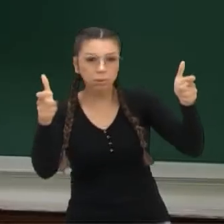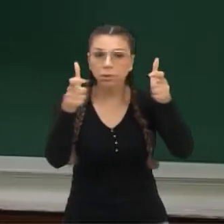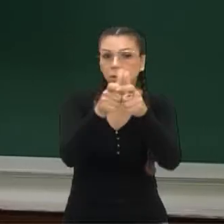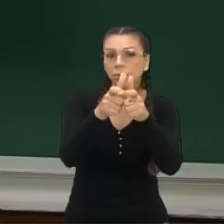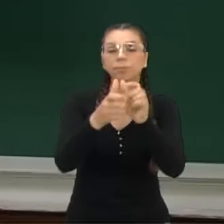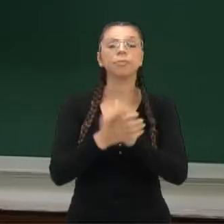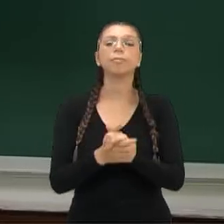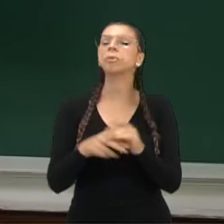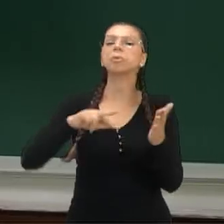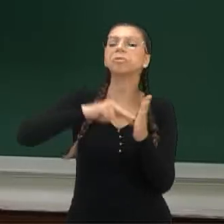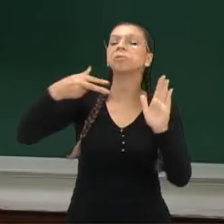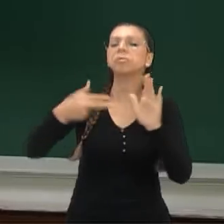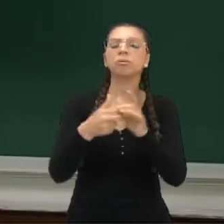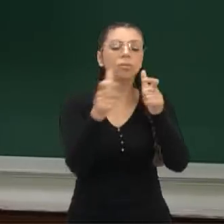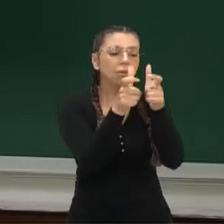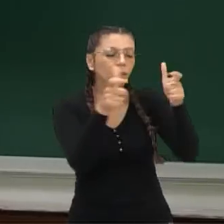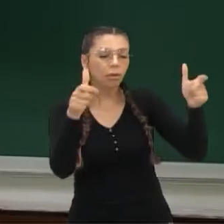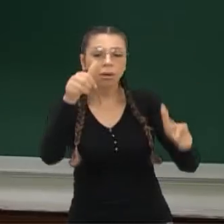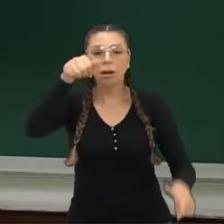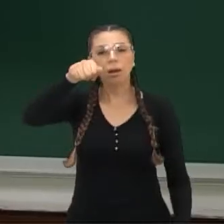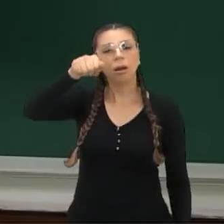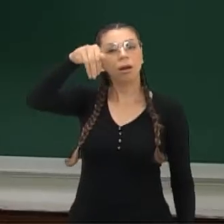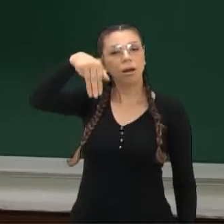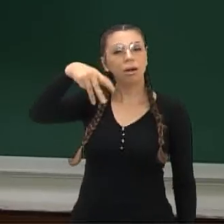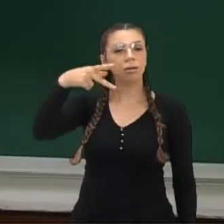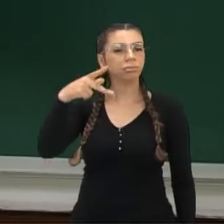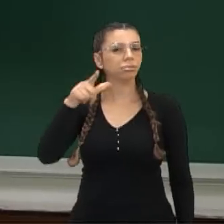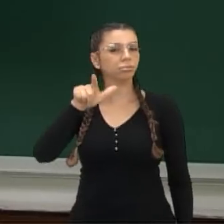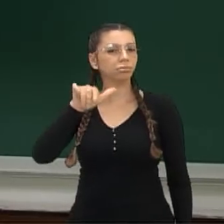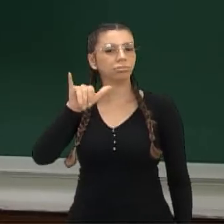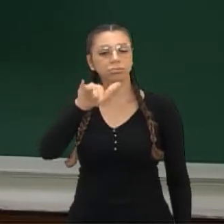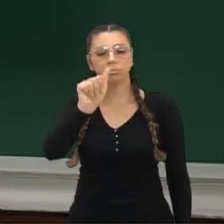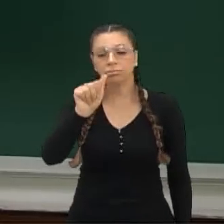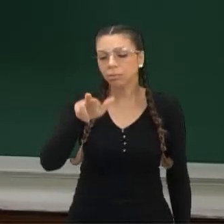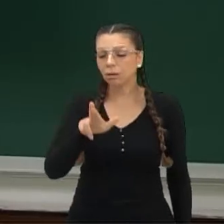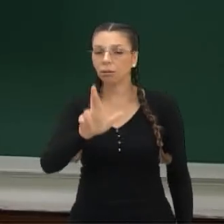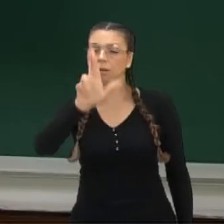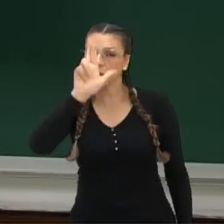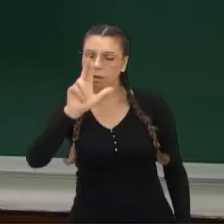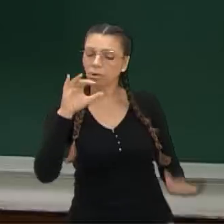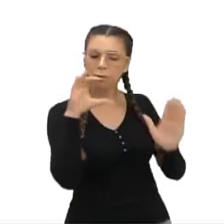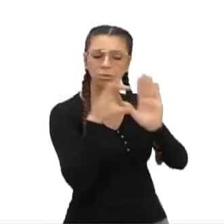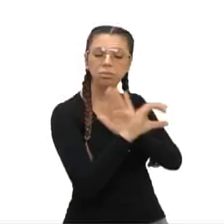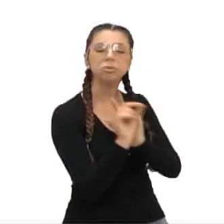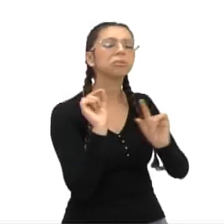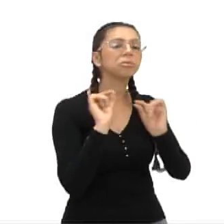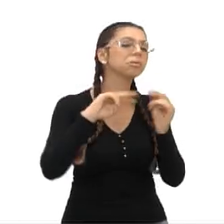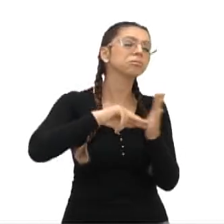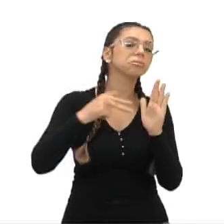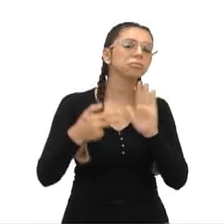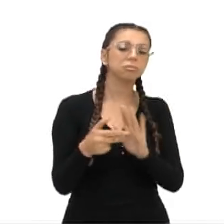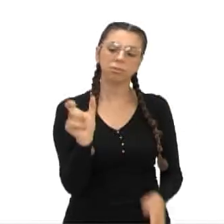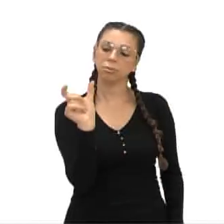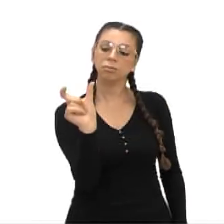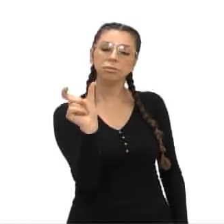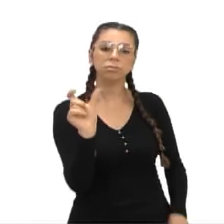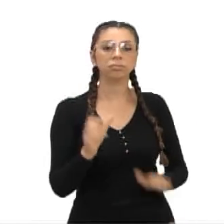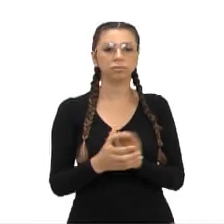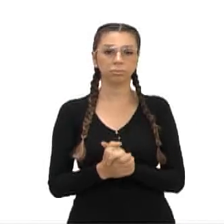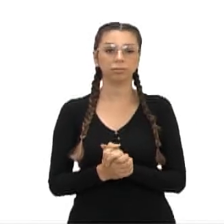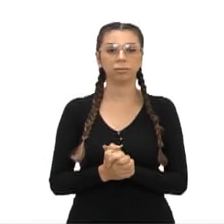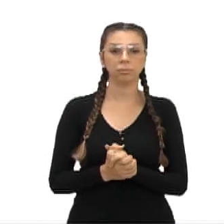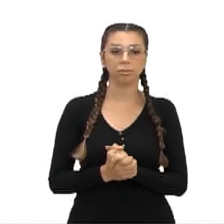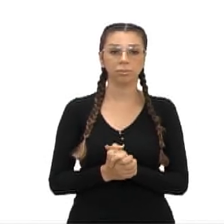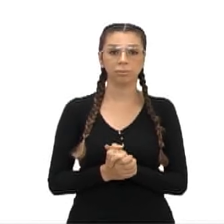é ampliar? Vamos definir, vamos colocar os conceitos das palavras, tá bom? O que é ampliar? Ampliar